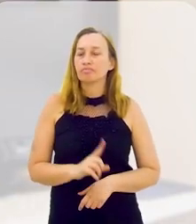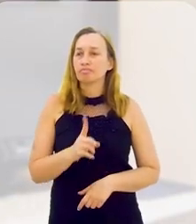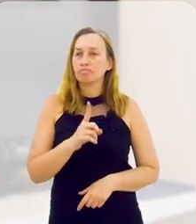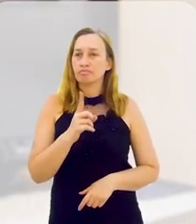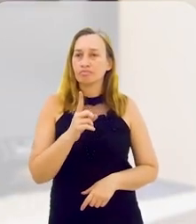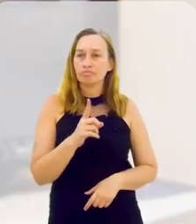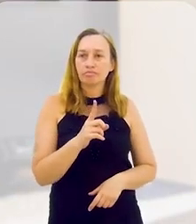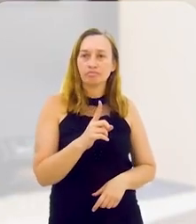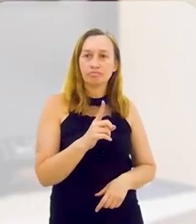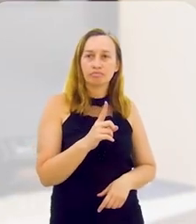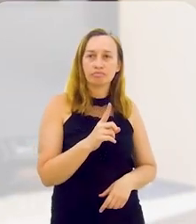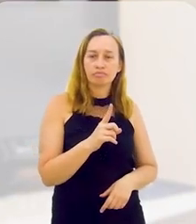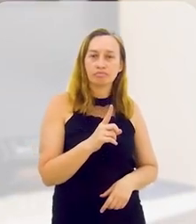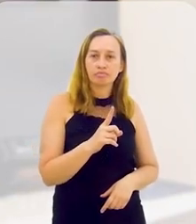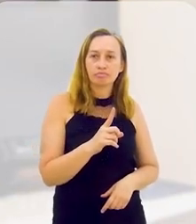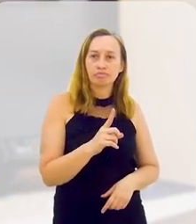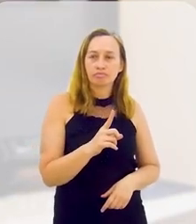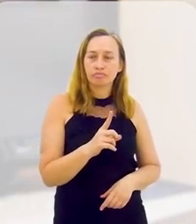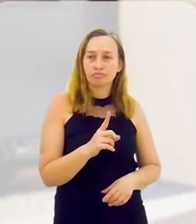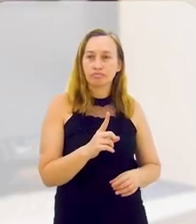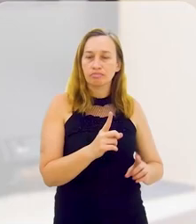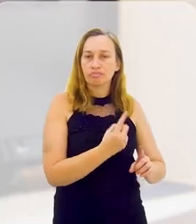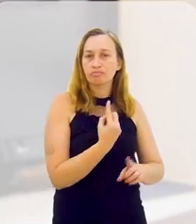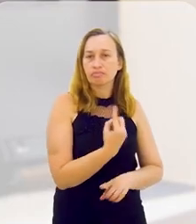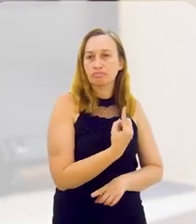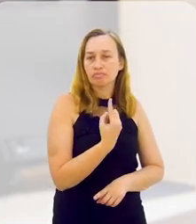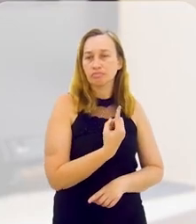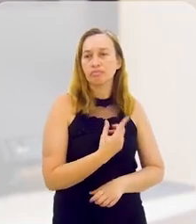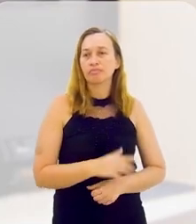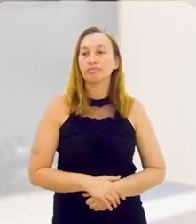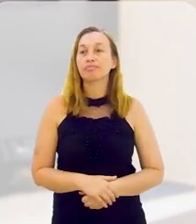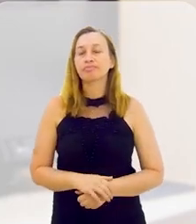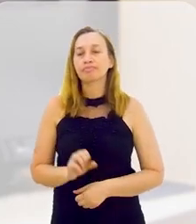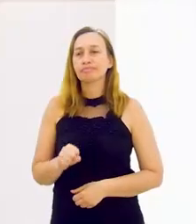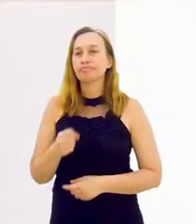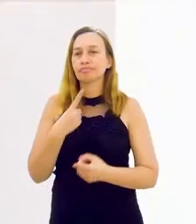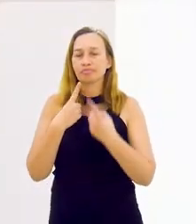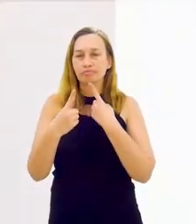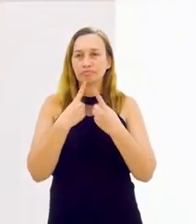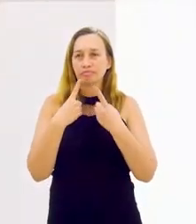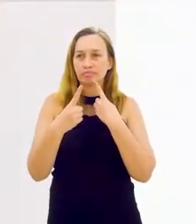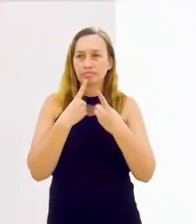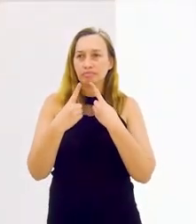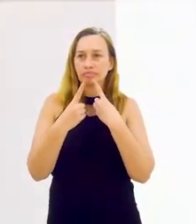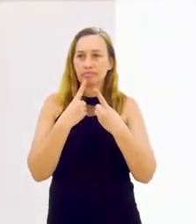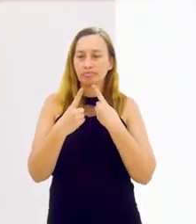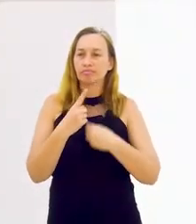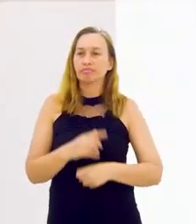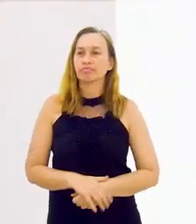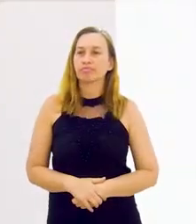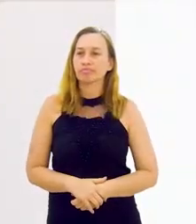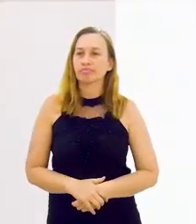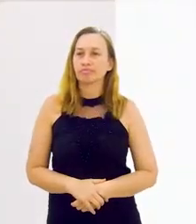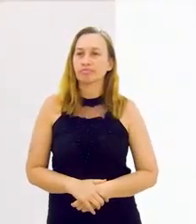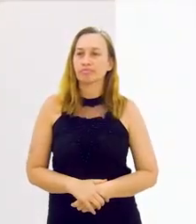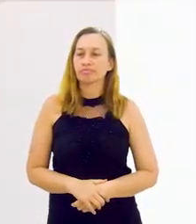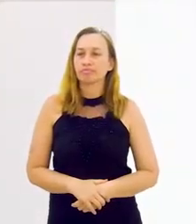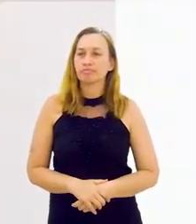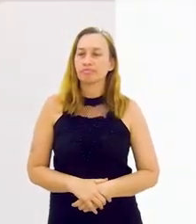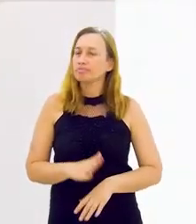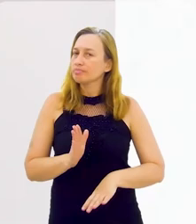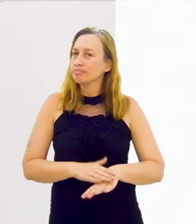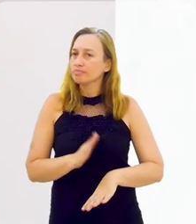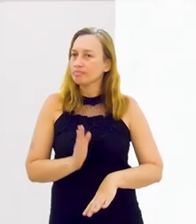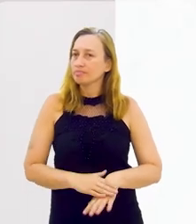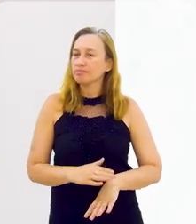não estão condenadas à falta de identidade. E é um debate, sim, que tem